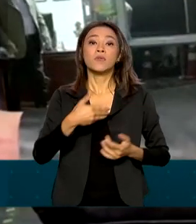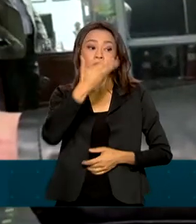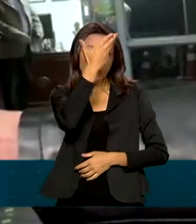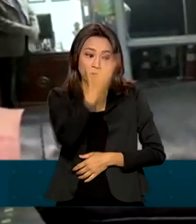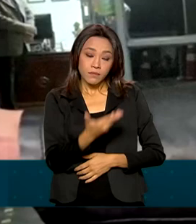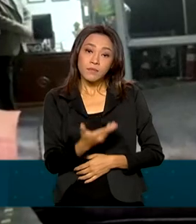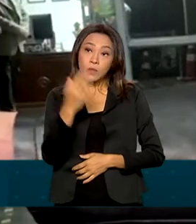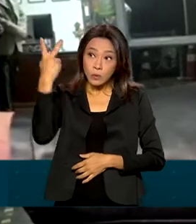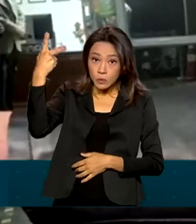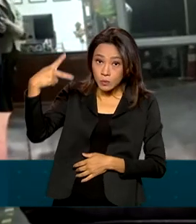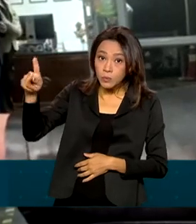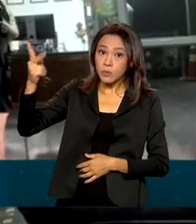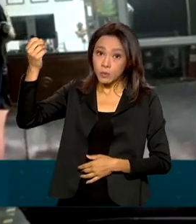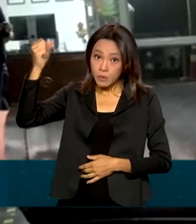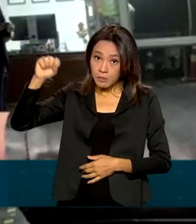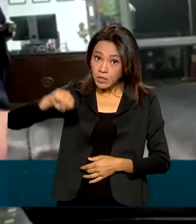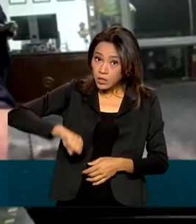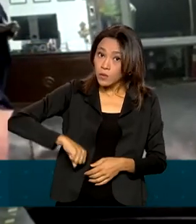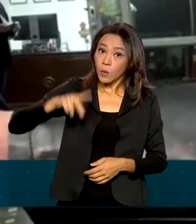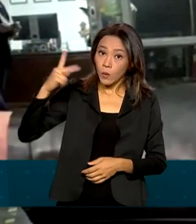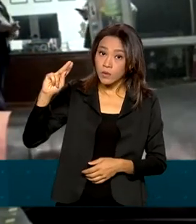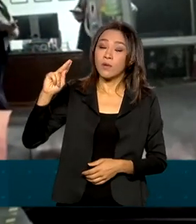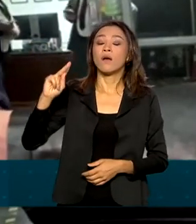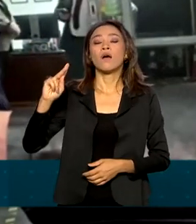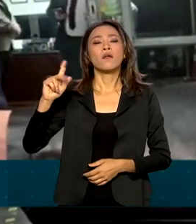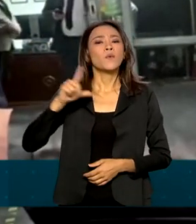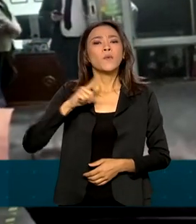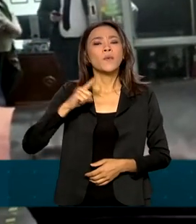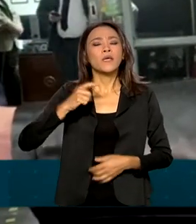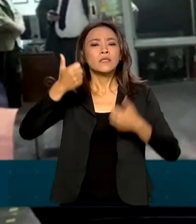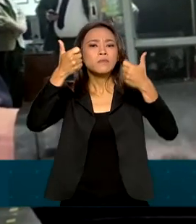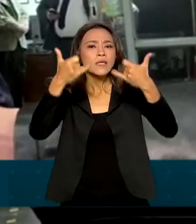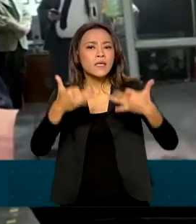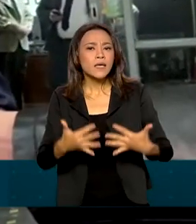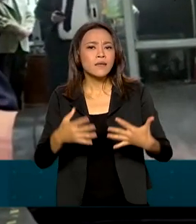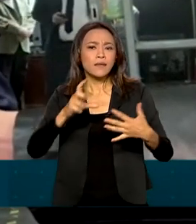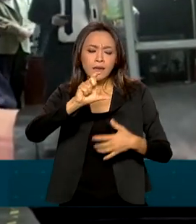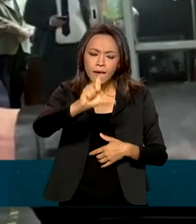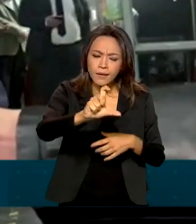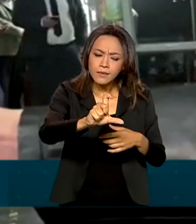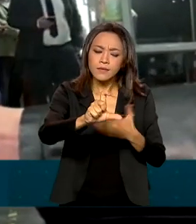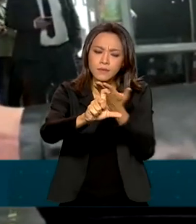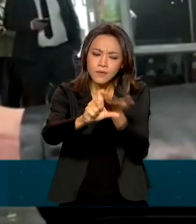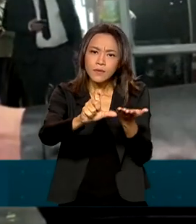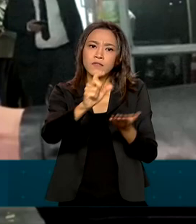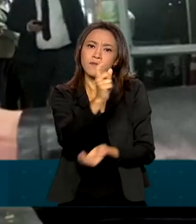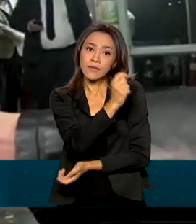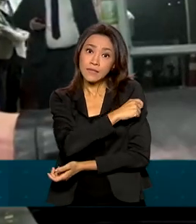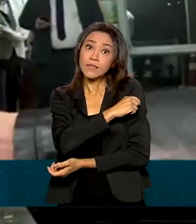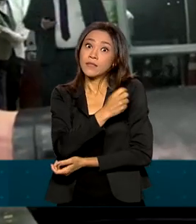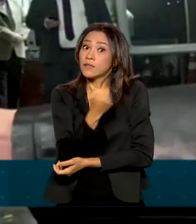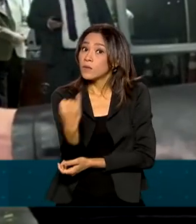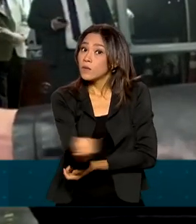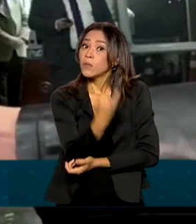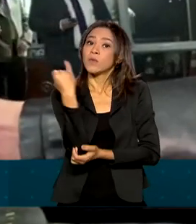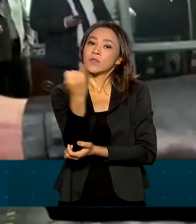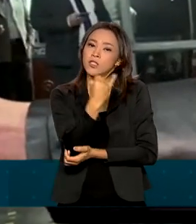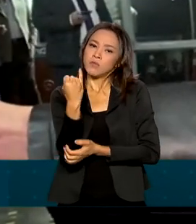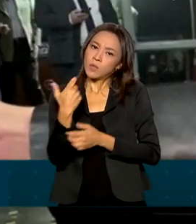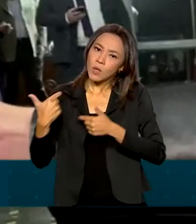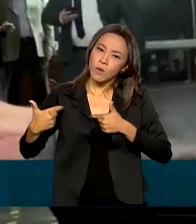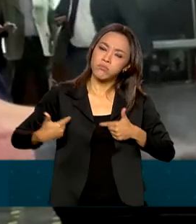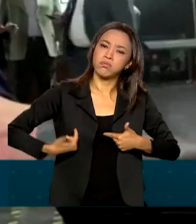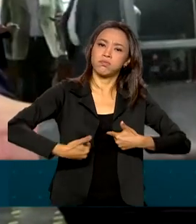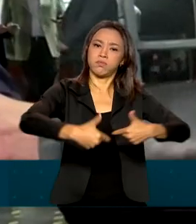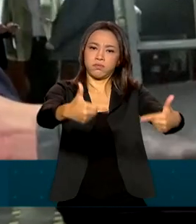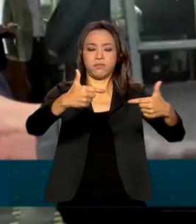Chapman, por ter essas doses que são úteis e fundamentais no enfrentamento da pandemia da Covid-19.